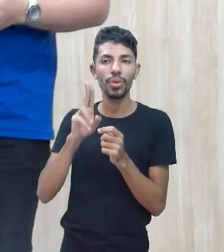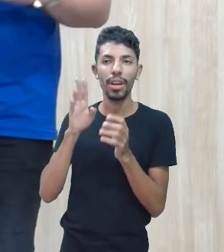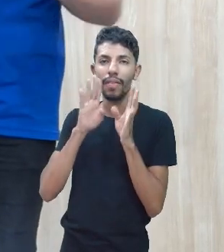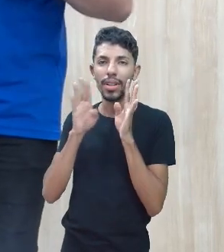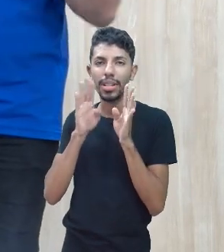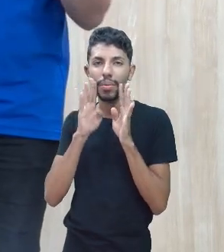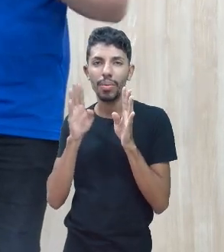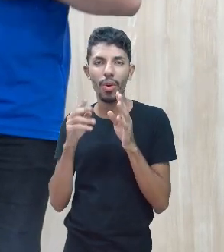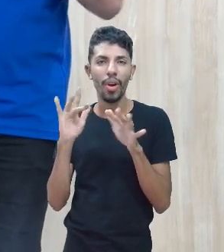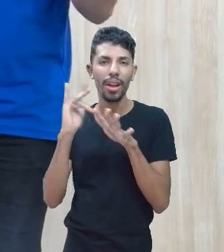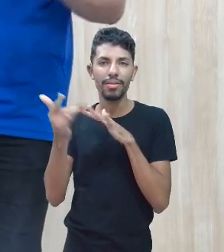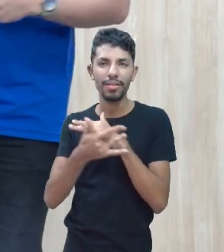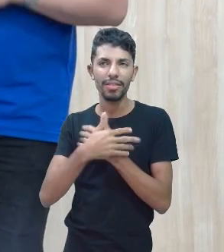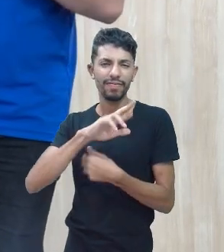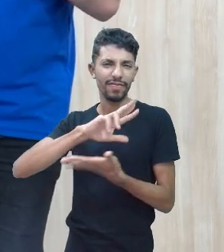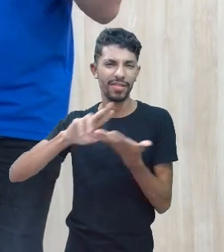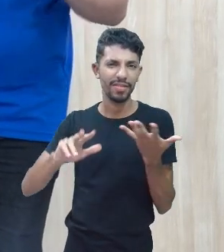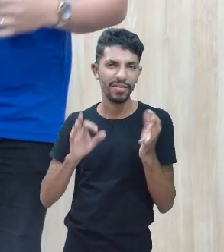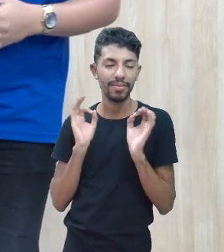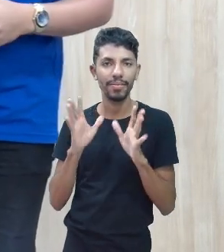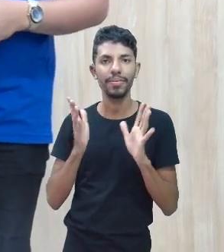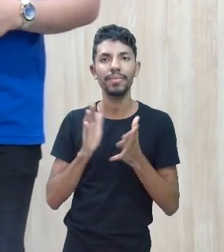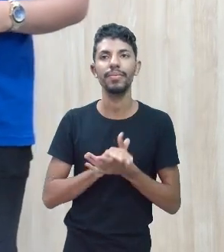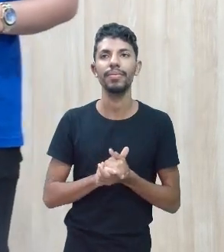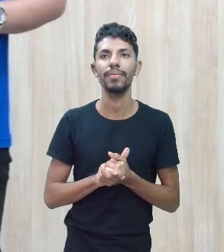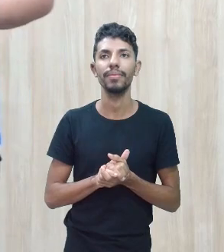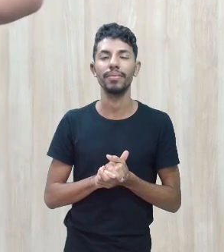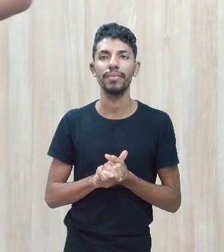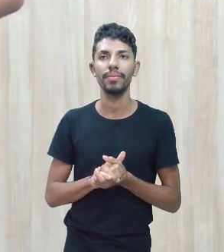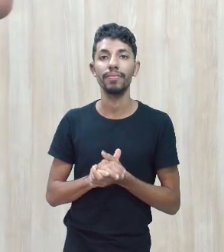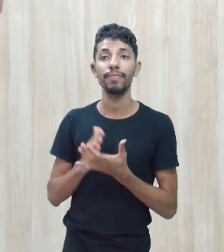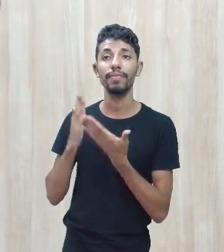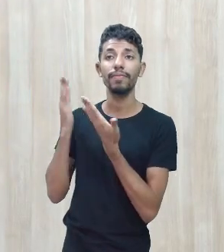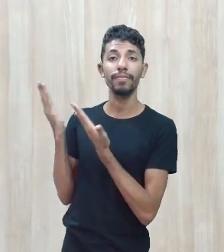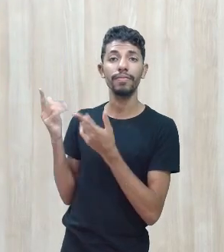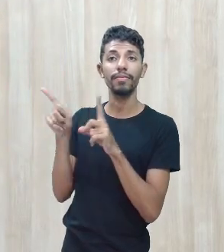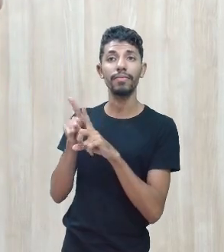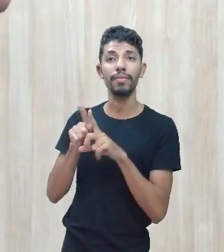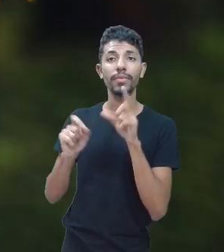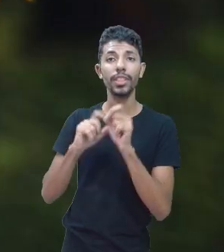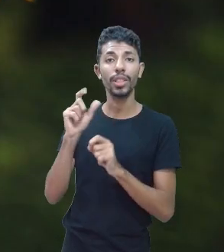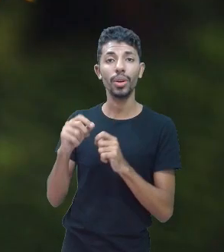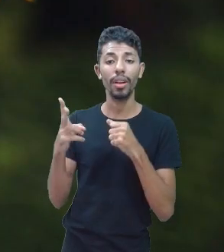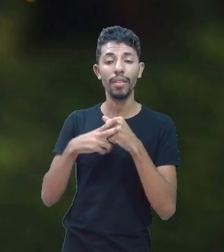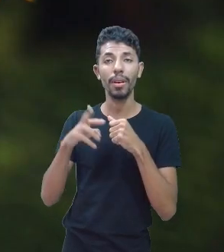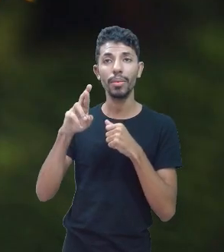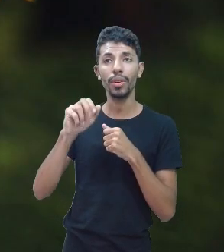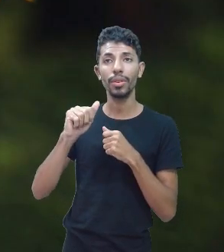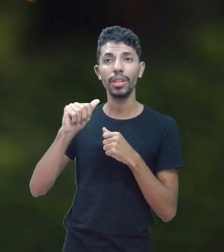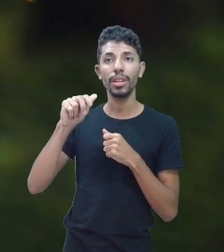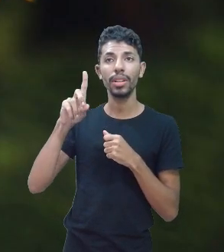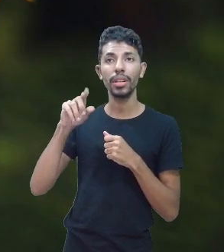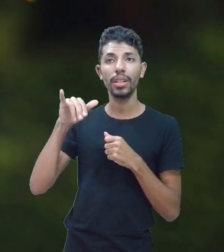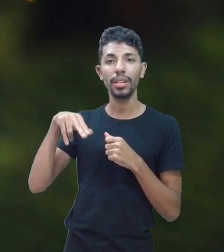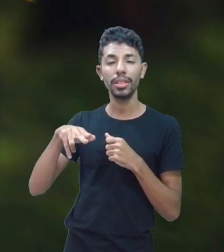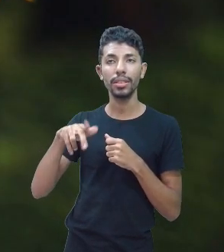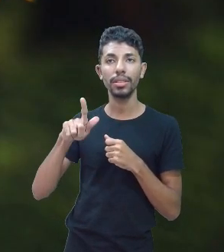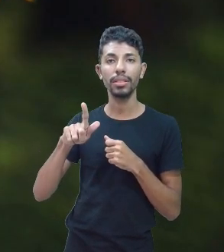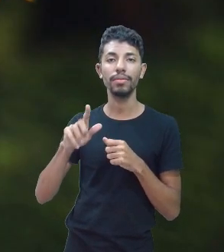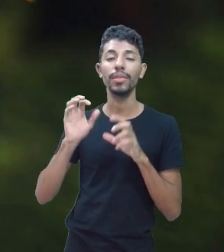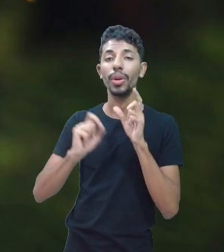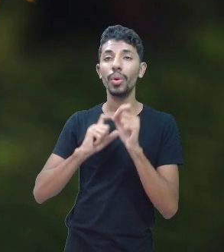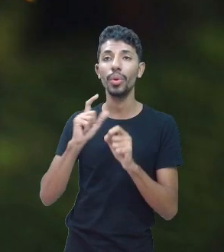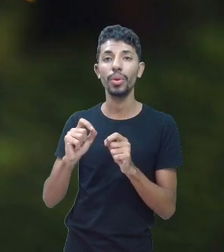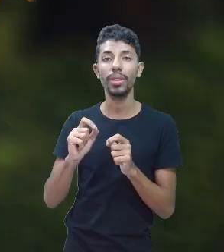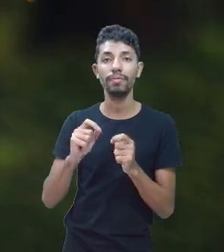E aí os blogueiros estão escrevendo, estão falando, estão, né, o tempo todinho lá. E depois a gente tem também um outro verbo que é reading. E esse